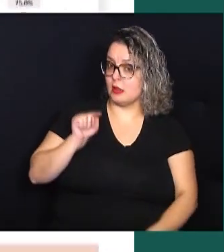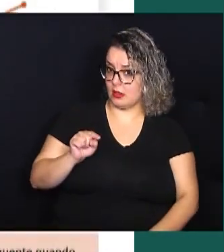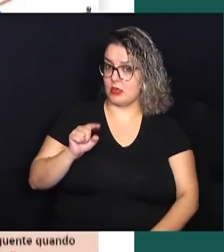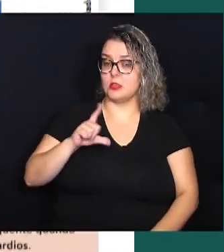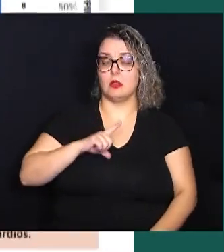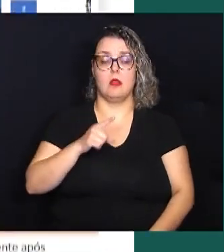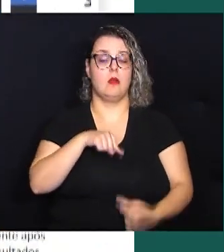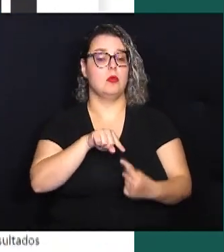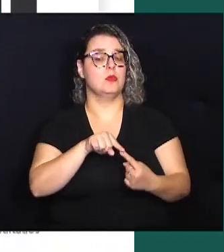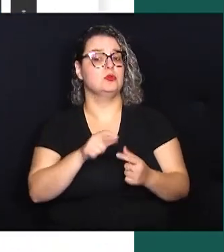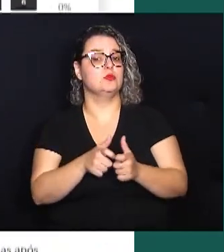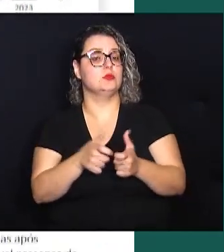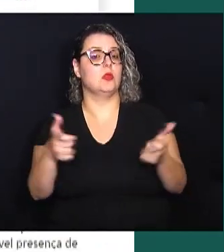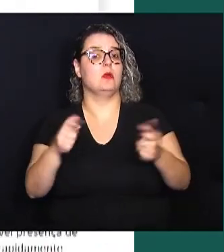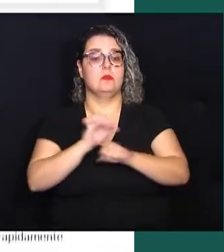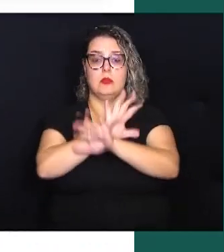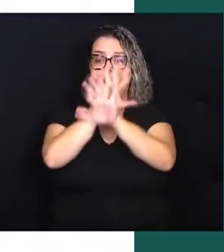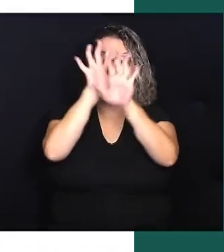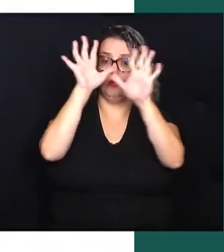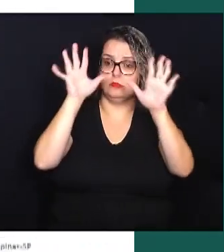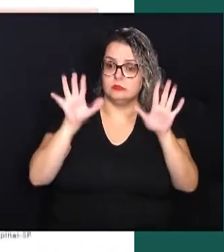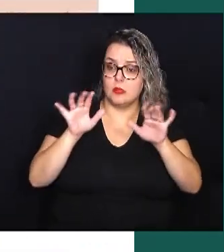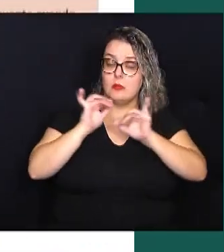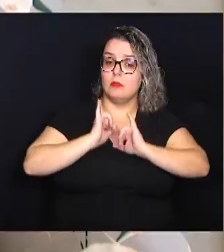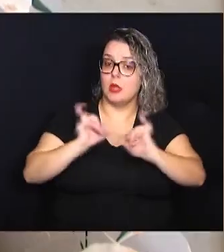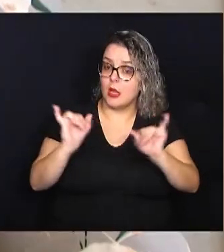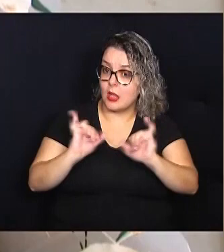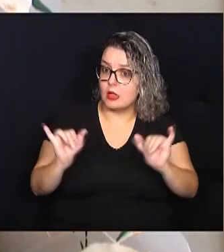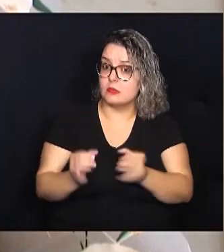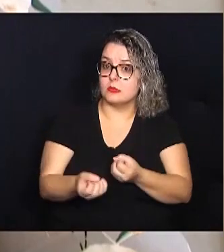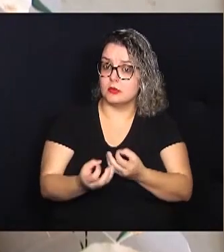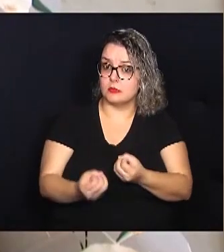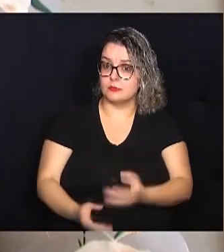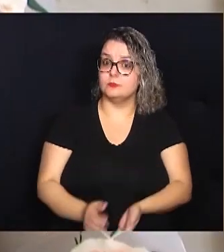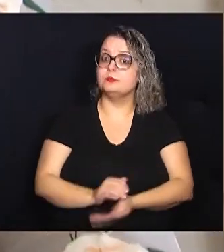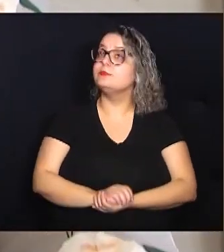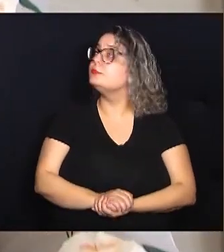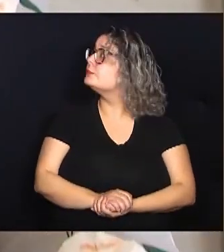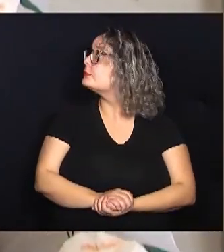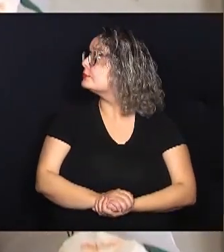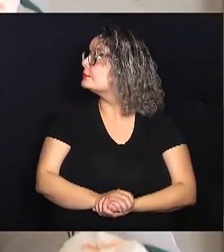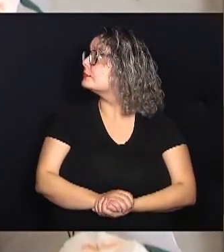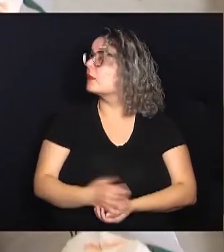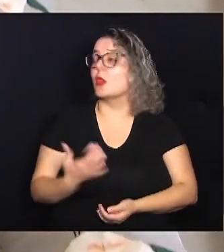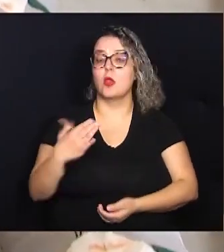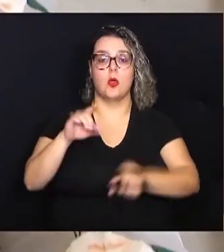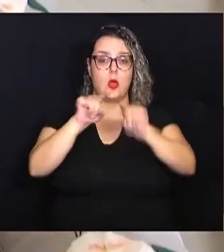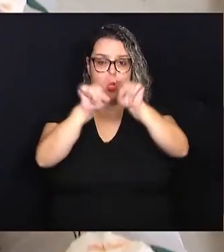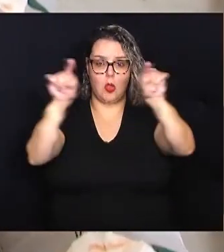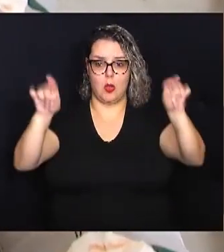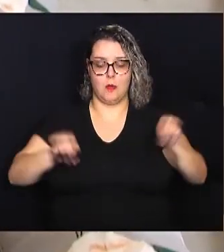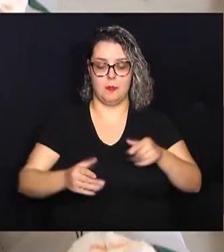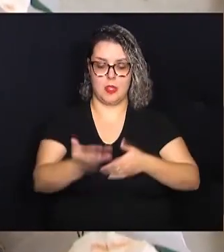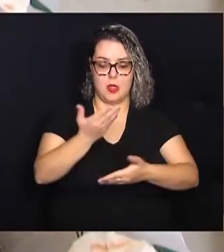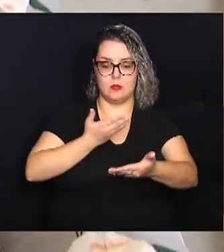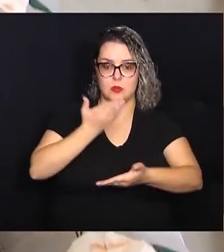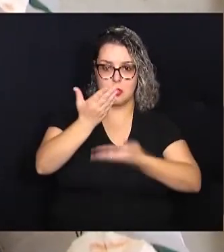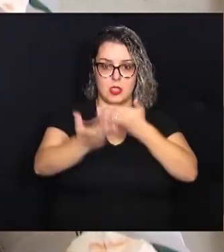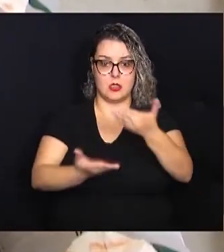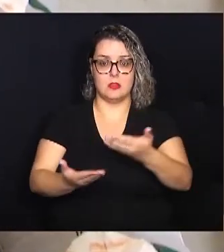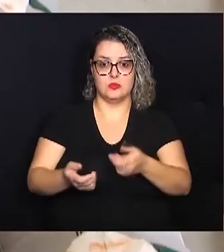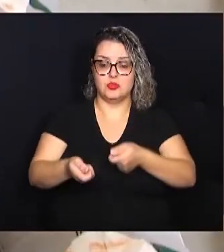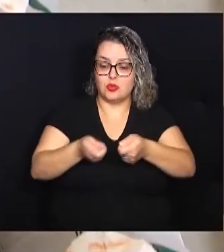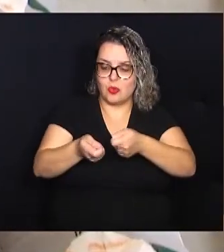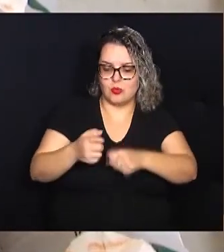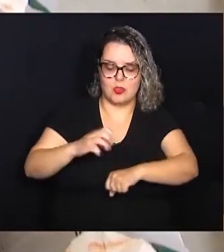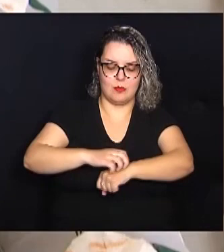de ampliar a transparência na divulgação dos dados. Com o lançamento do painel interativo de monitoramento da febre maculosa, a gente